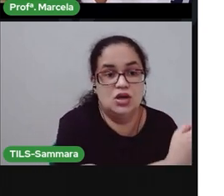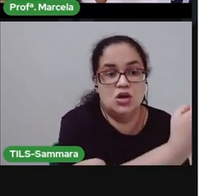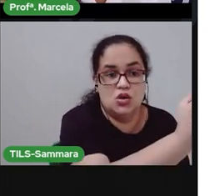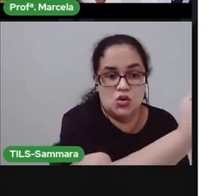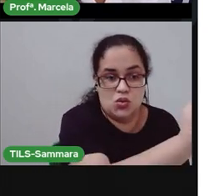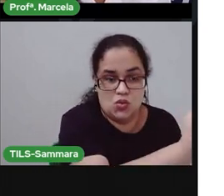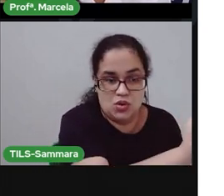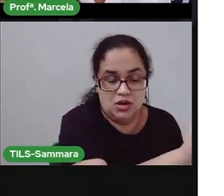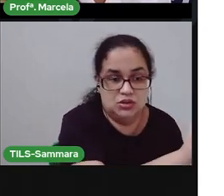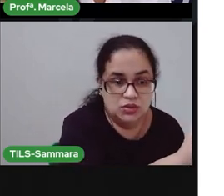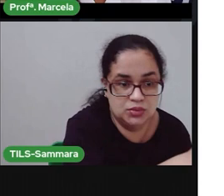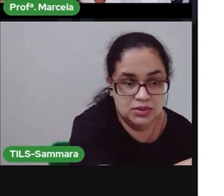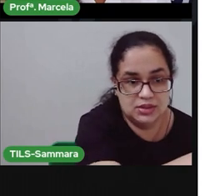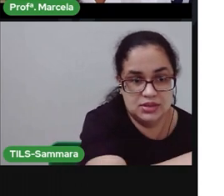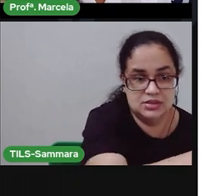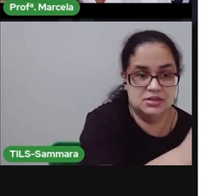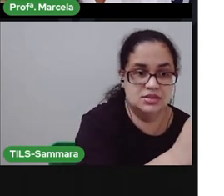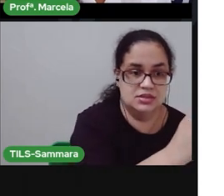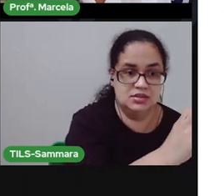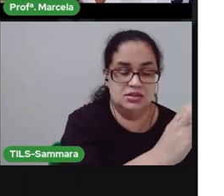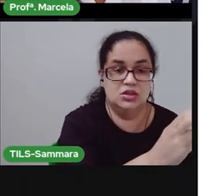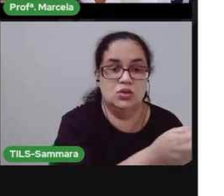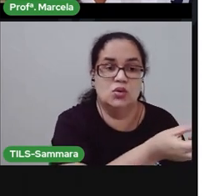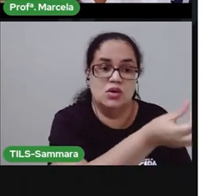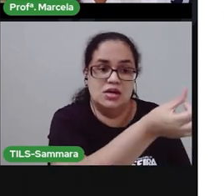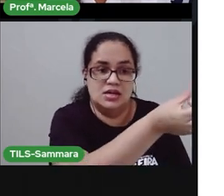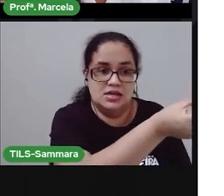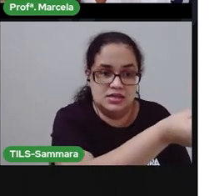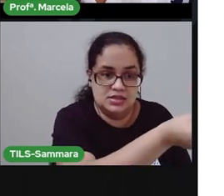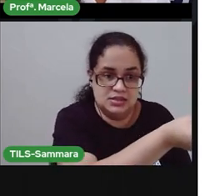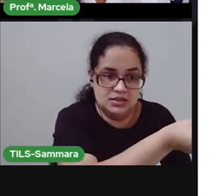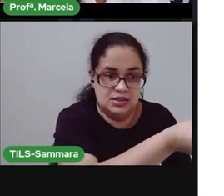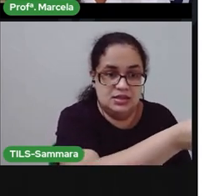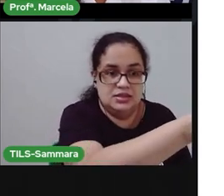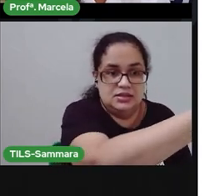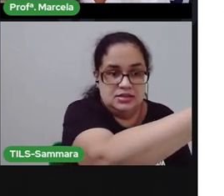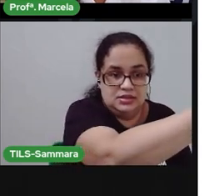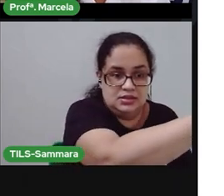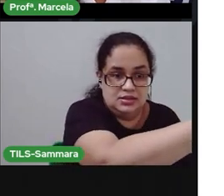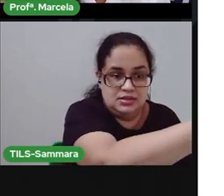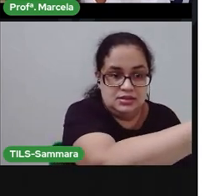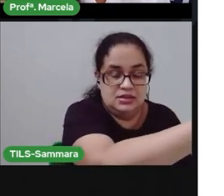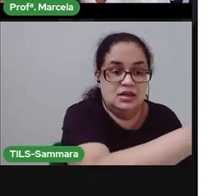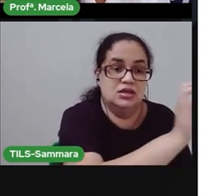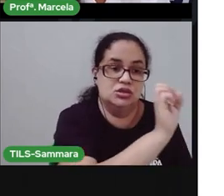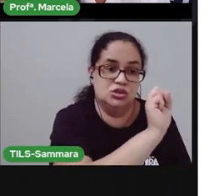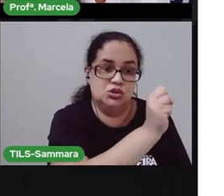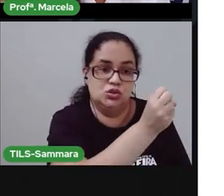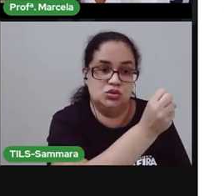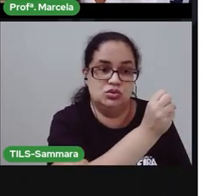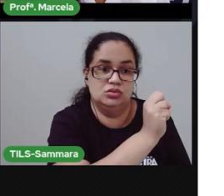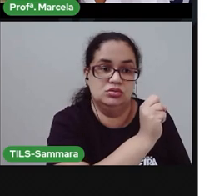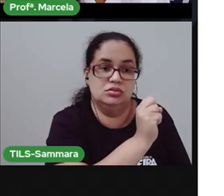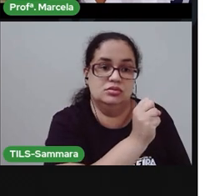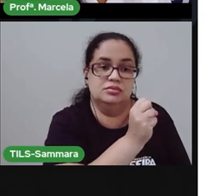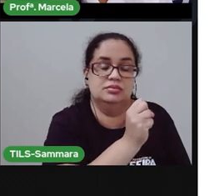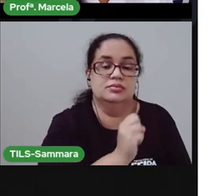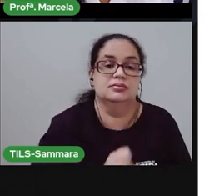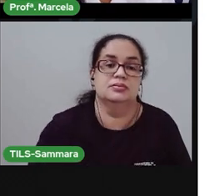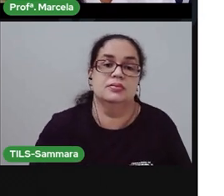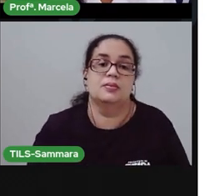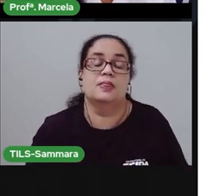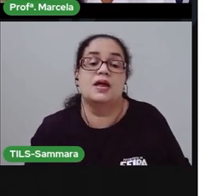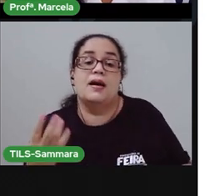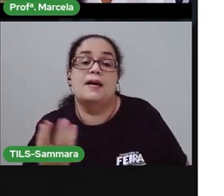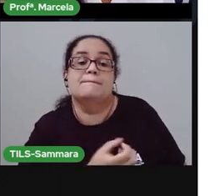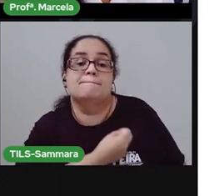três, quatro, cinco, seis, sete.